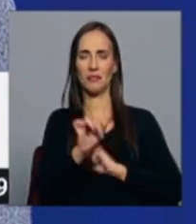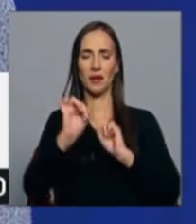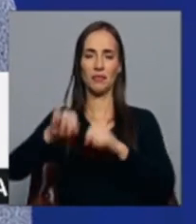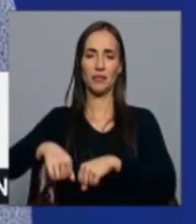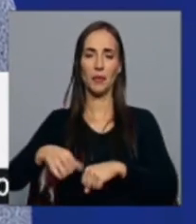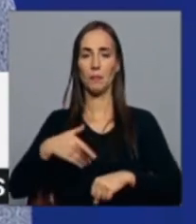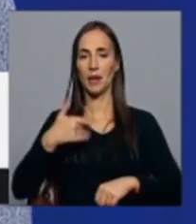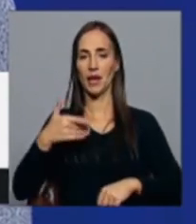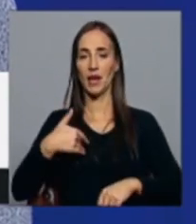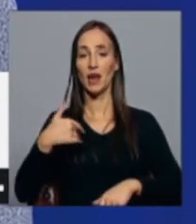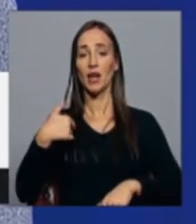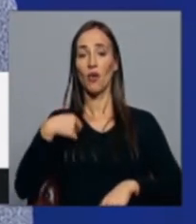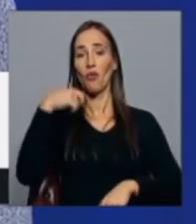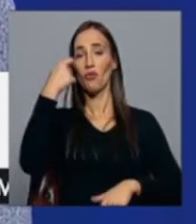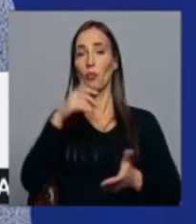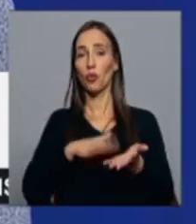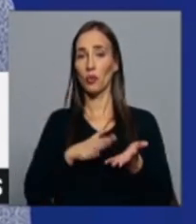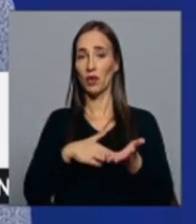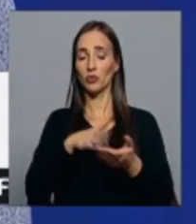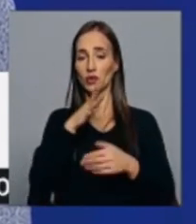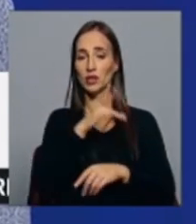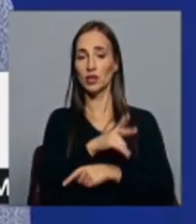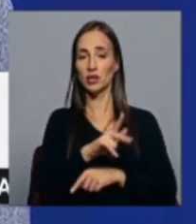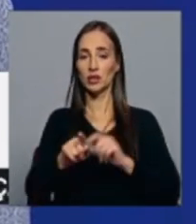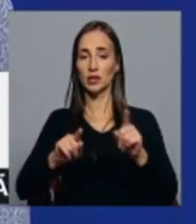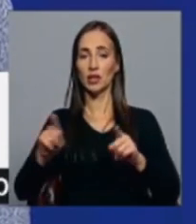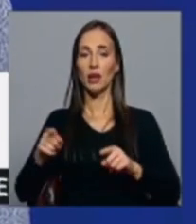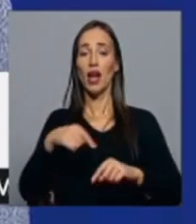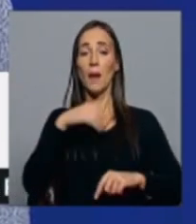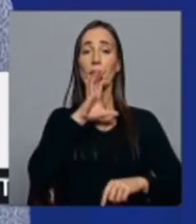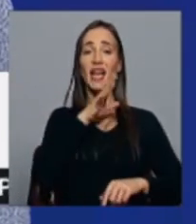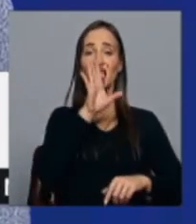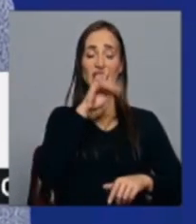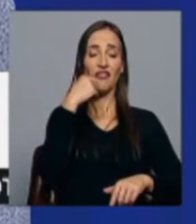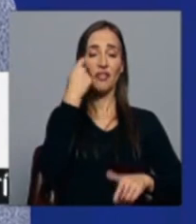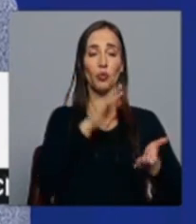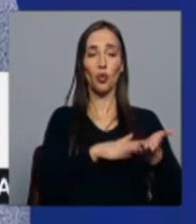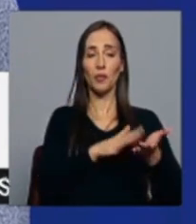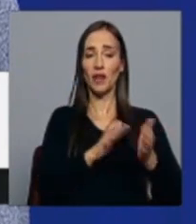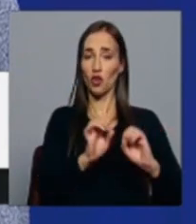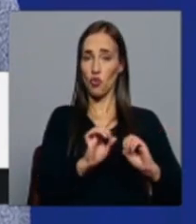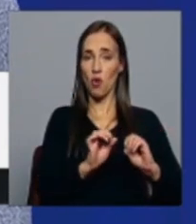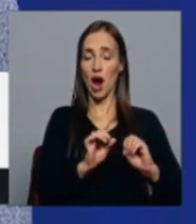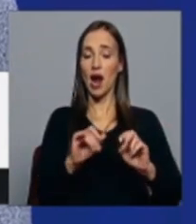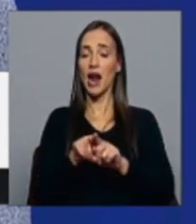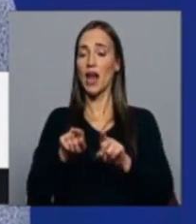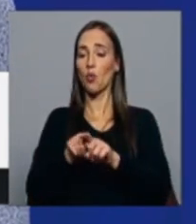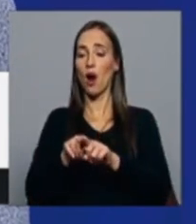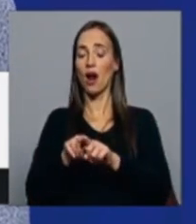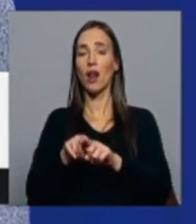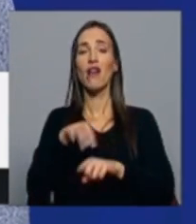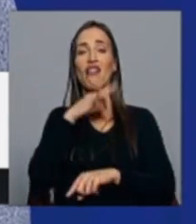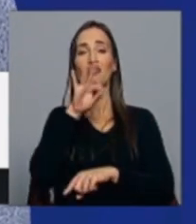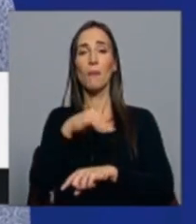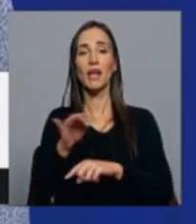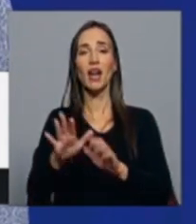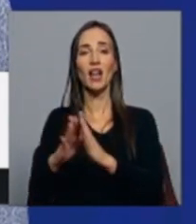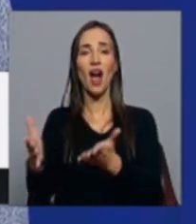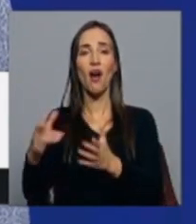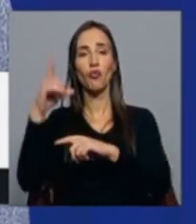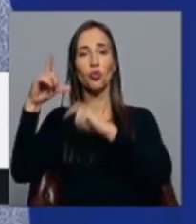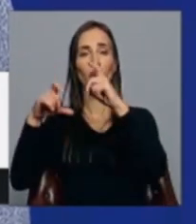realizador que diz que um país sem comentários o mesmo com a família dela de fotografias então eu fiz este álbum de fotografia e